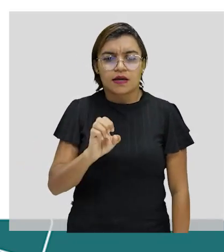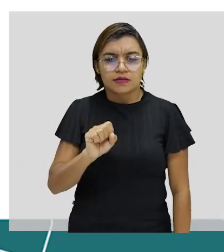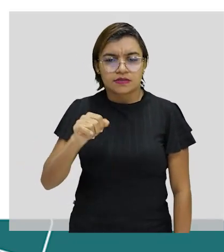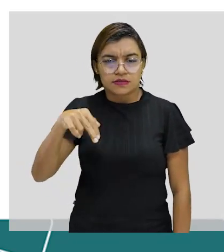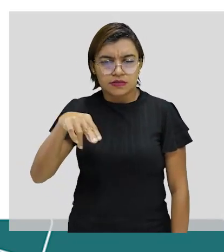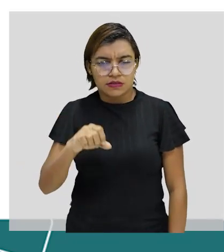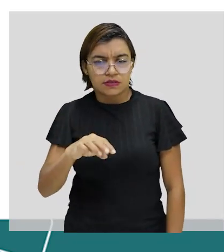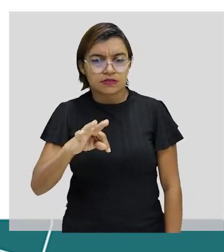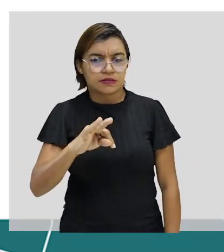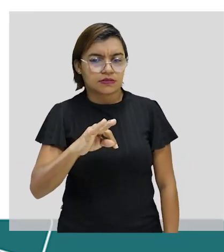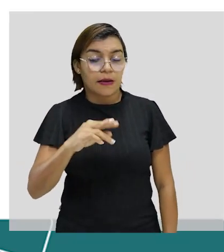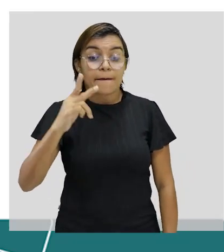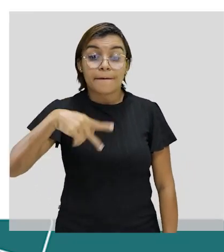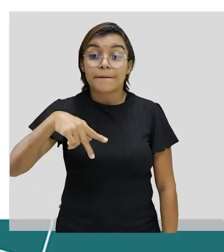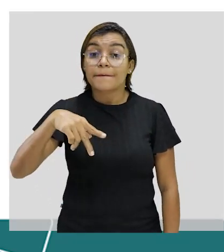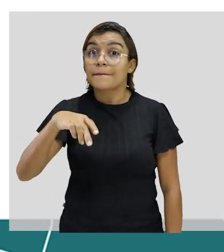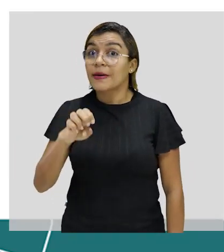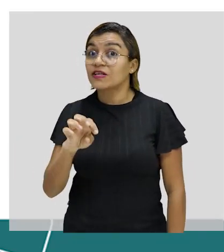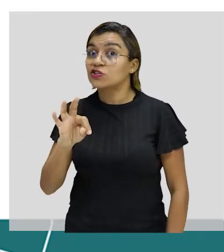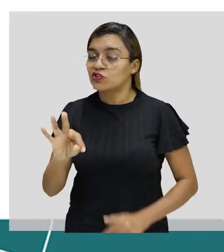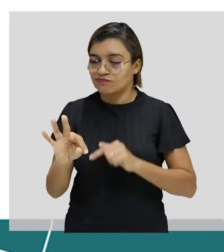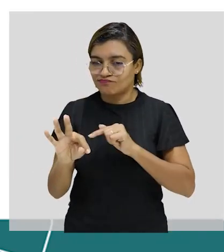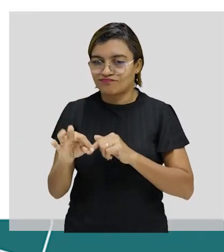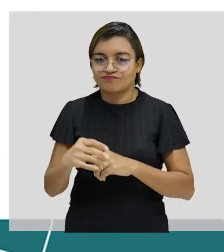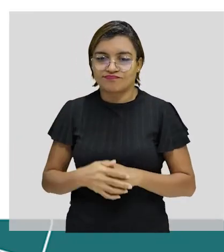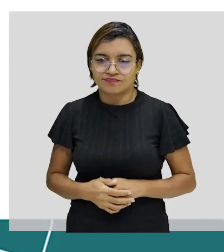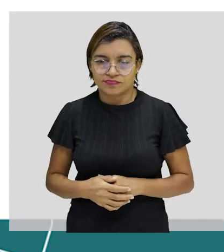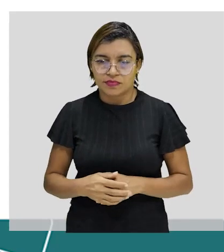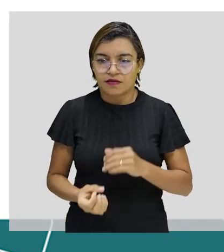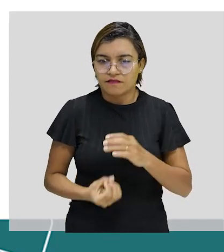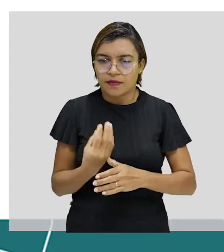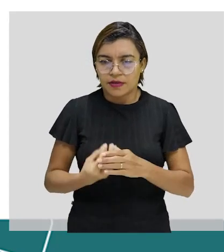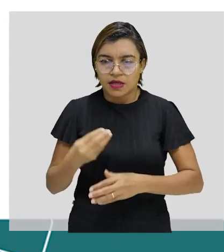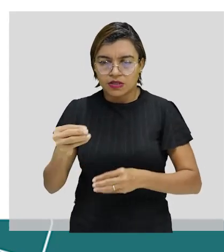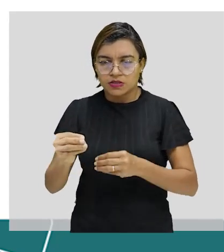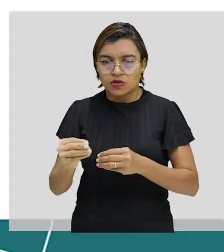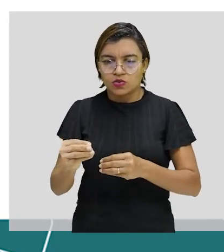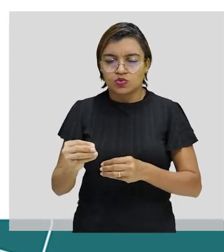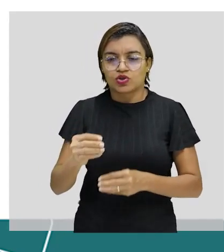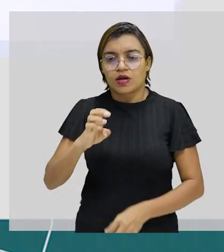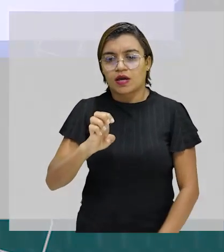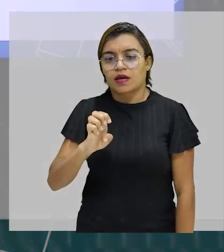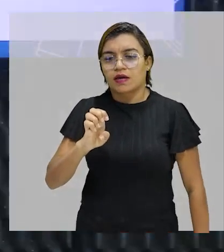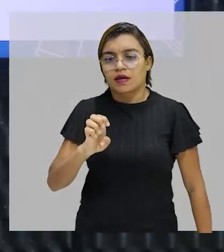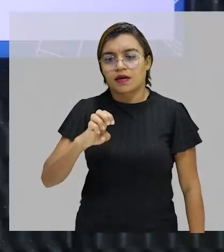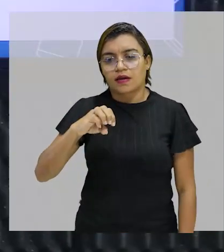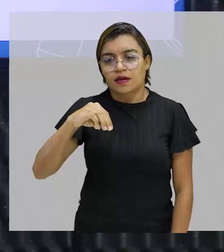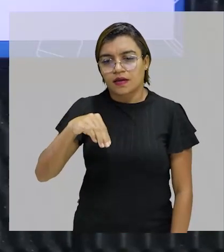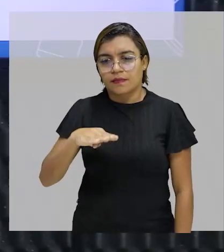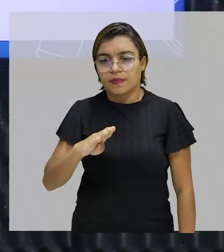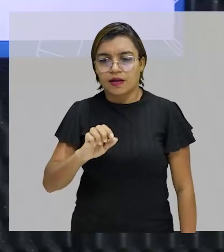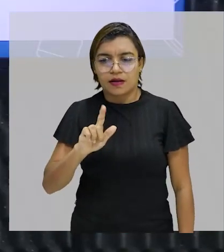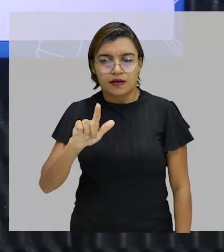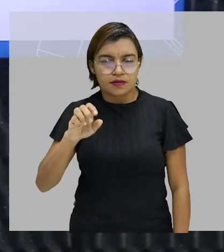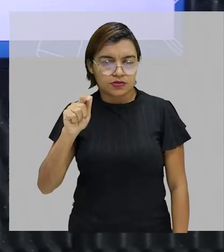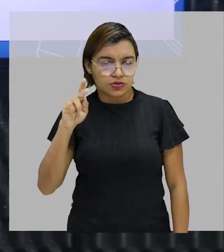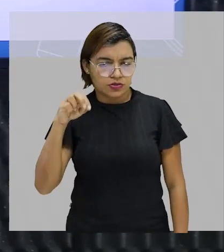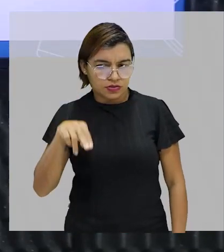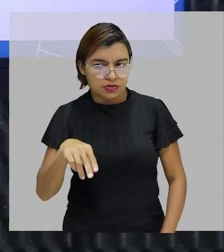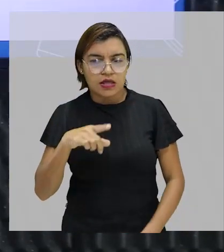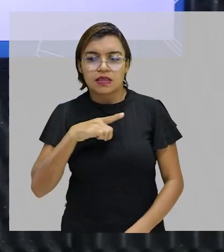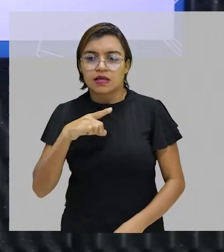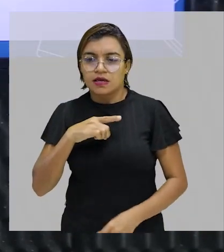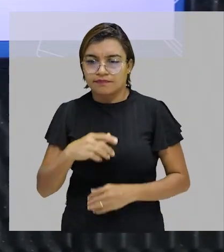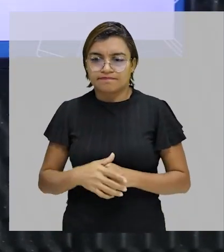Na fabricação de embalagens. Desse total, 50% foram reciclados. A rota